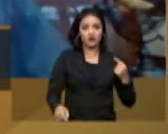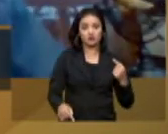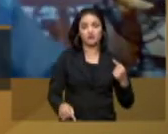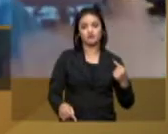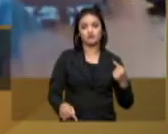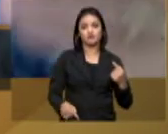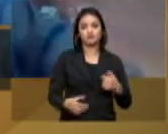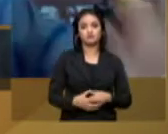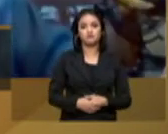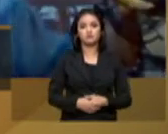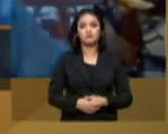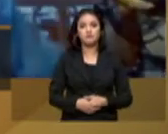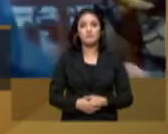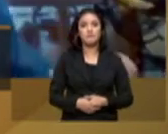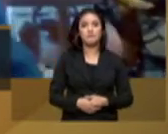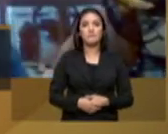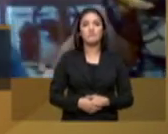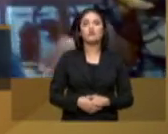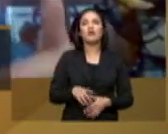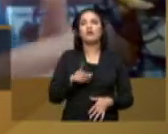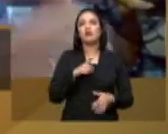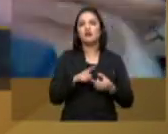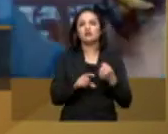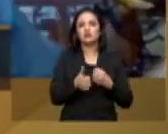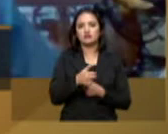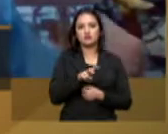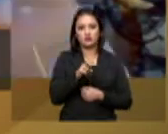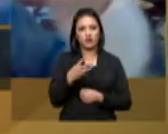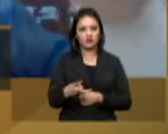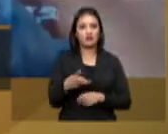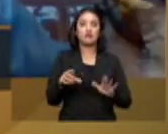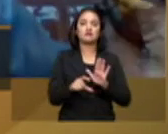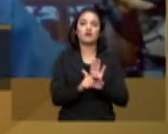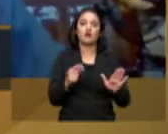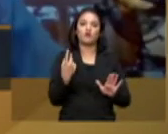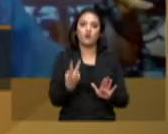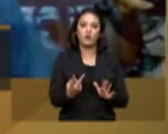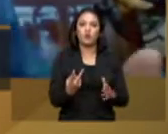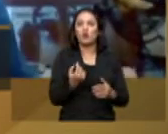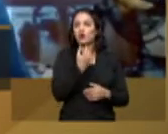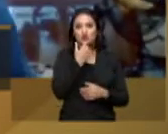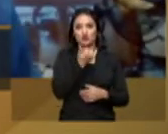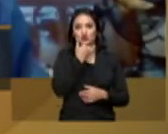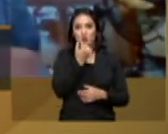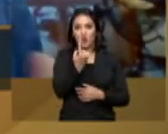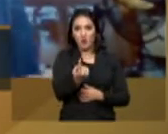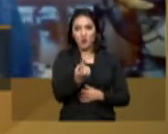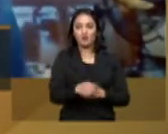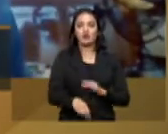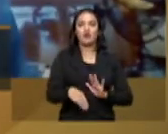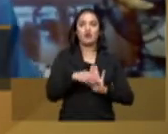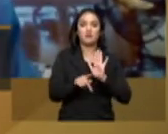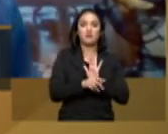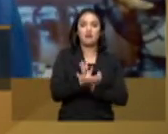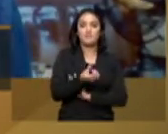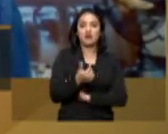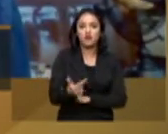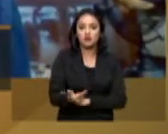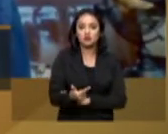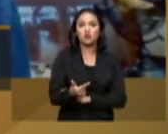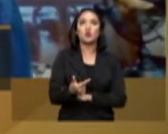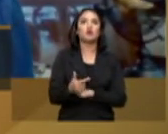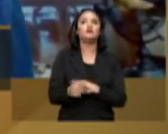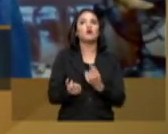dessa situação, seja pelo 153, parágrafo 1, seja pela MP 62, no caso de medida provisória, não estamos em nenhuma